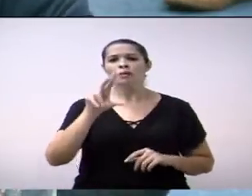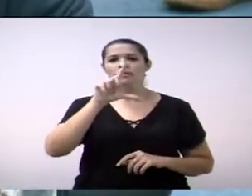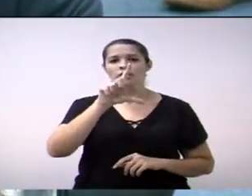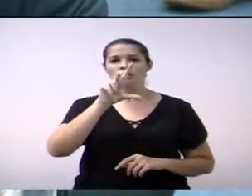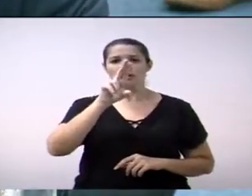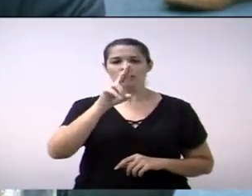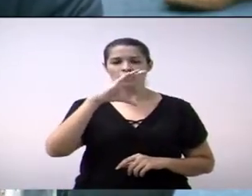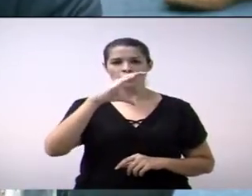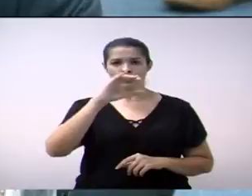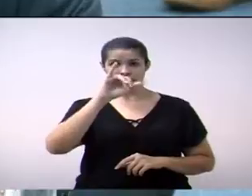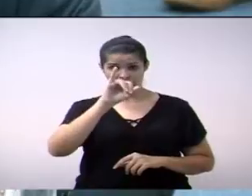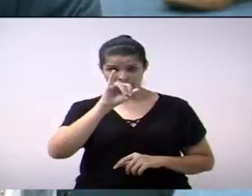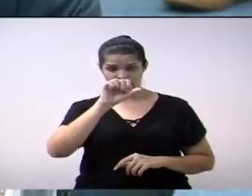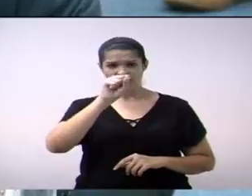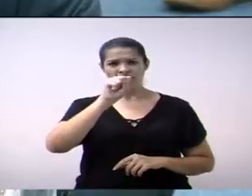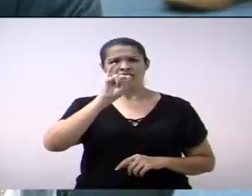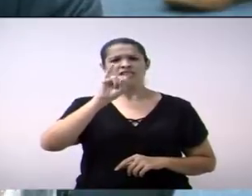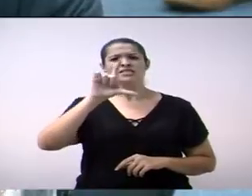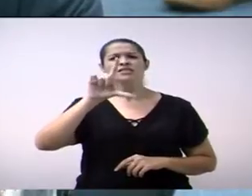falando sobre a situação